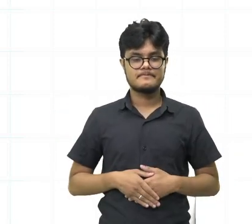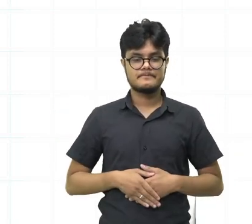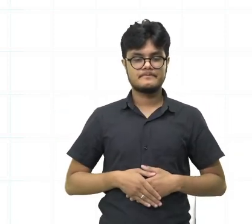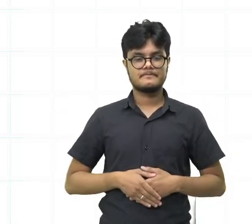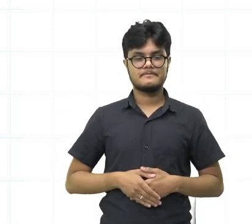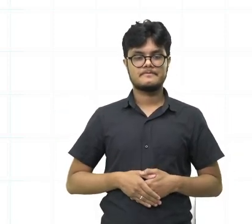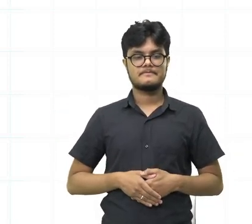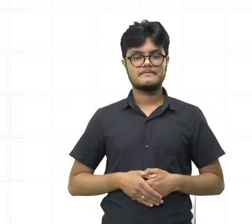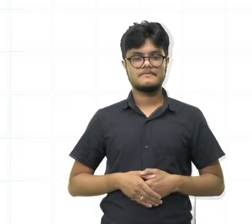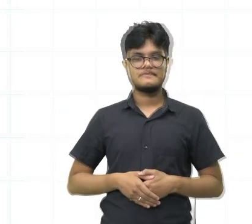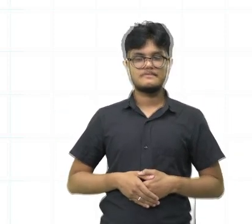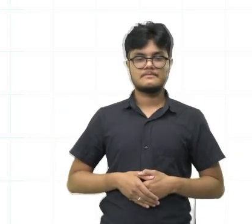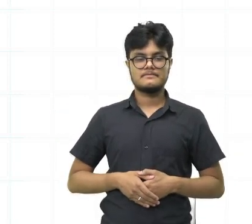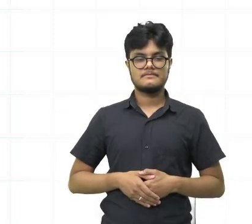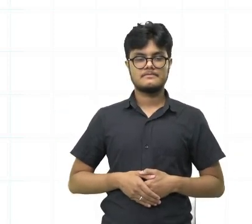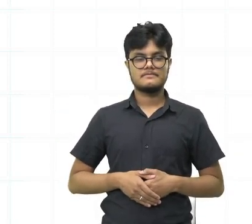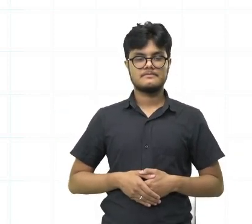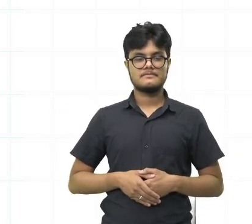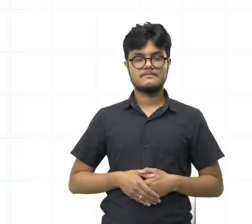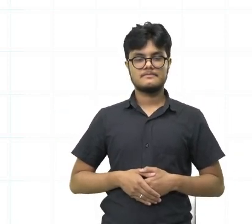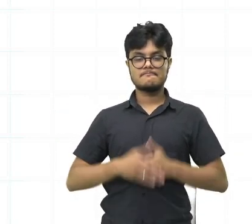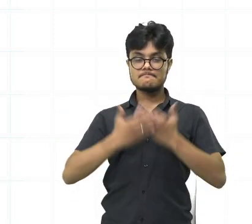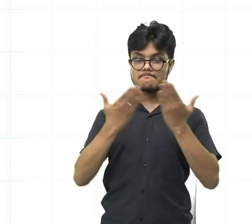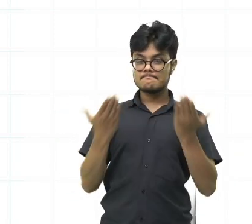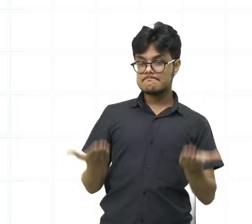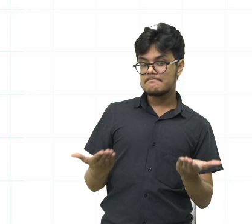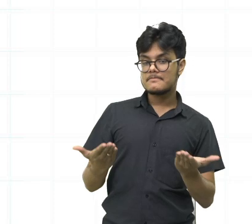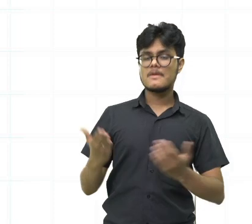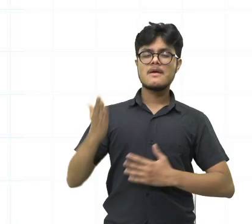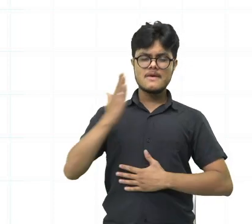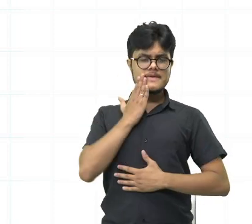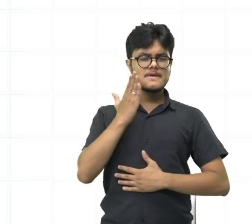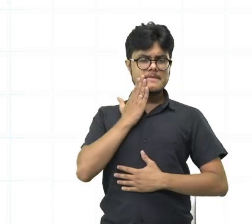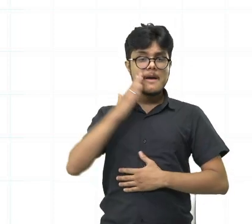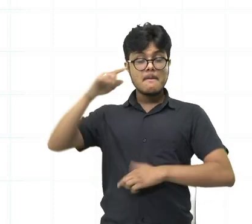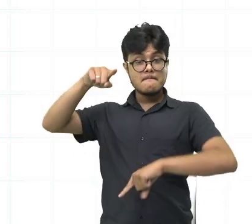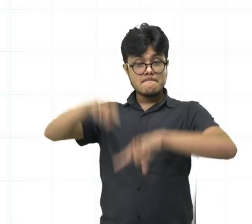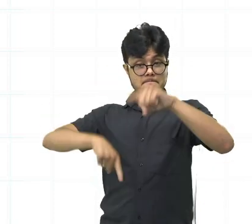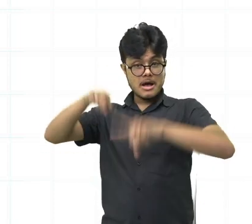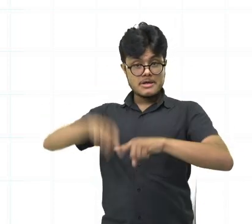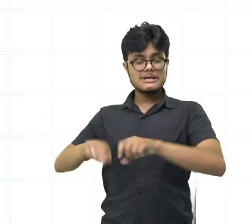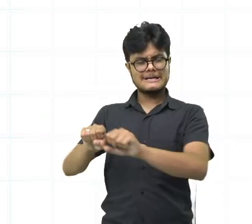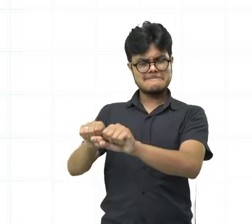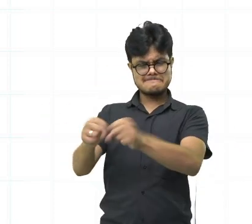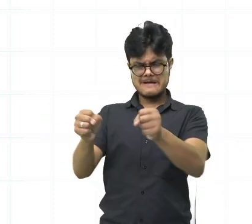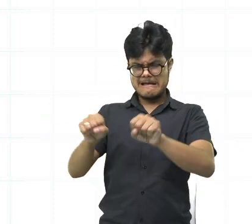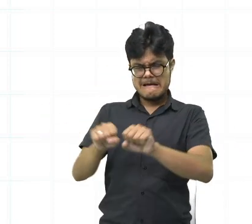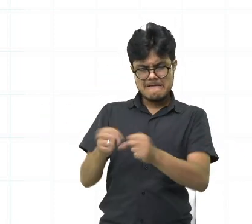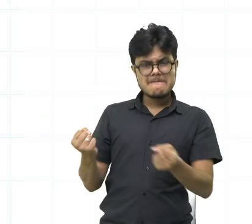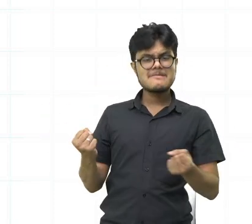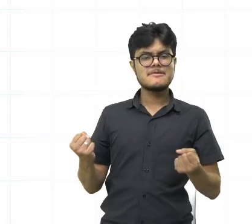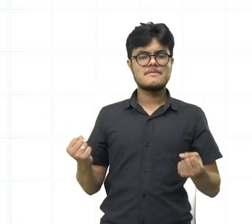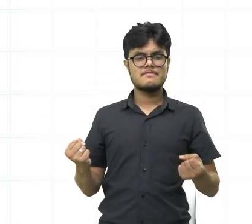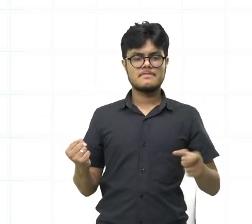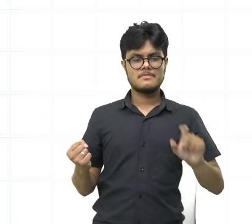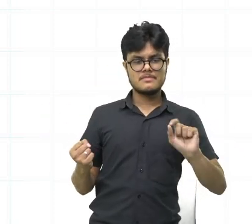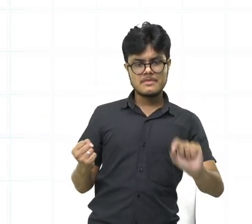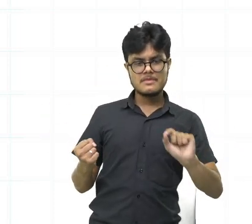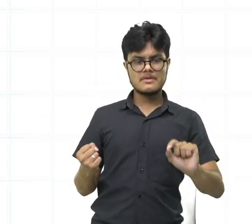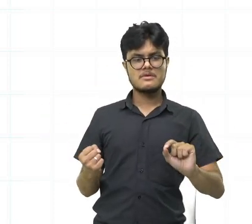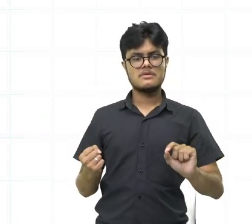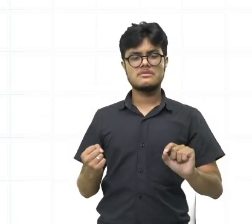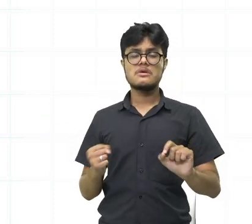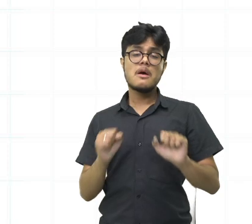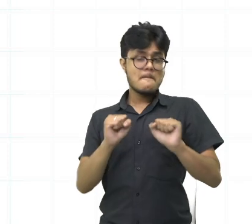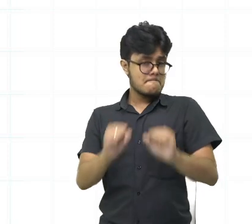Vamos continuar. Estamos cientes de que os objetos que sofreram estragos são relativamente